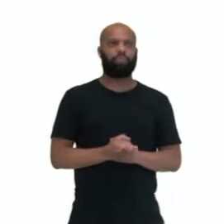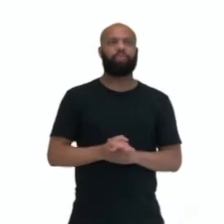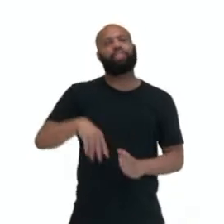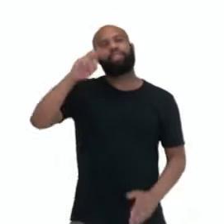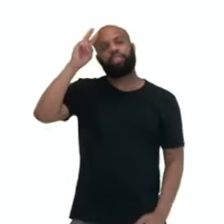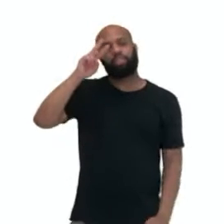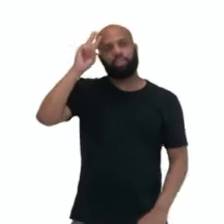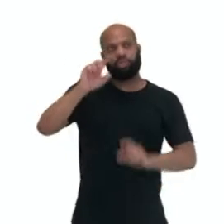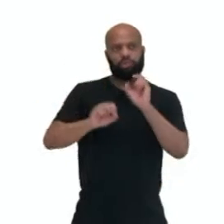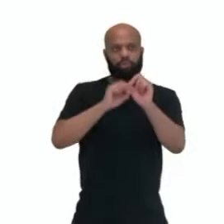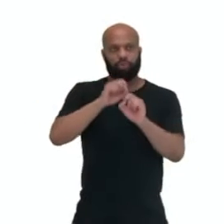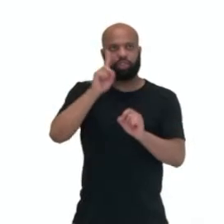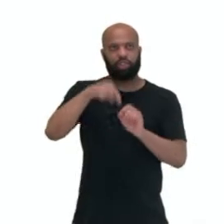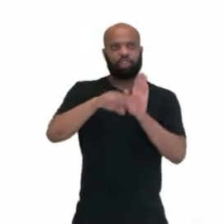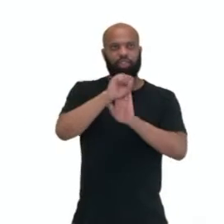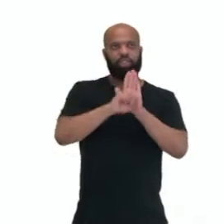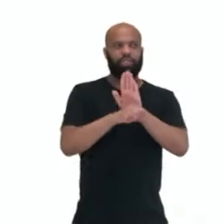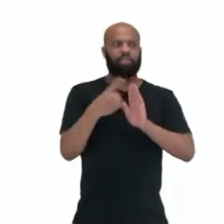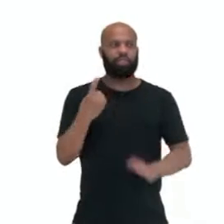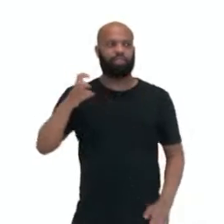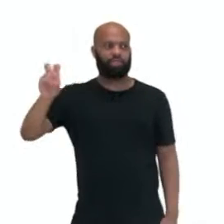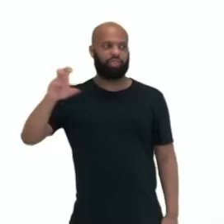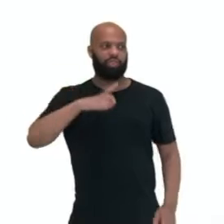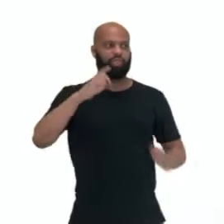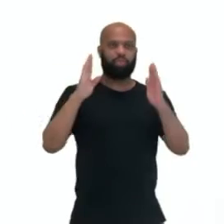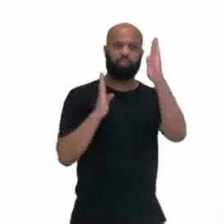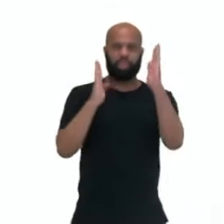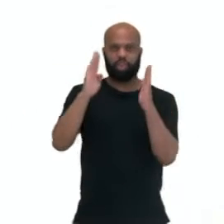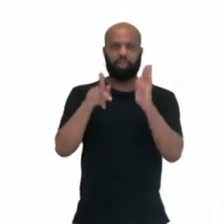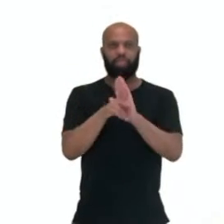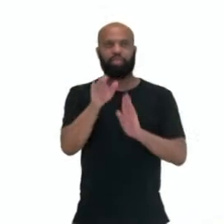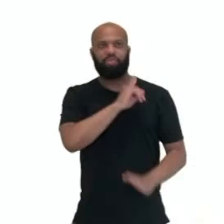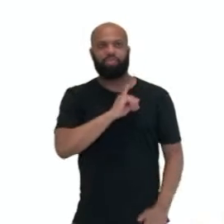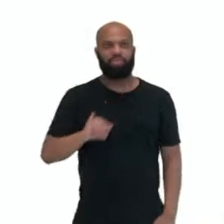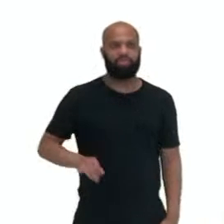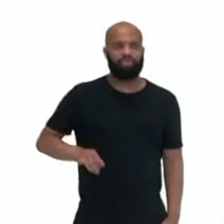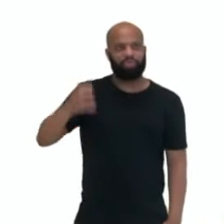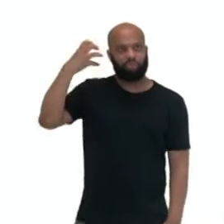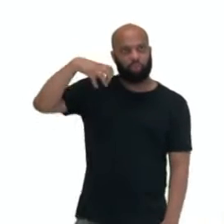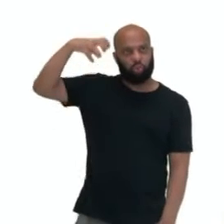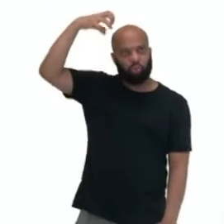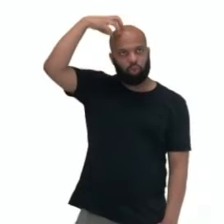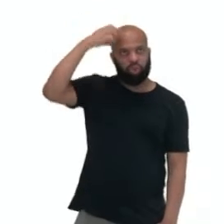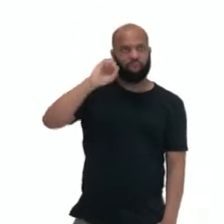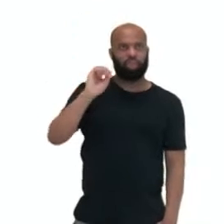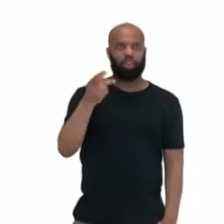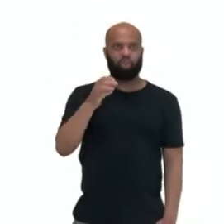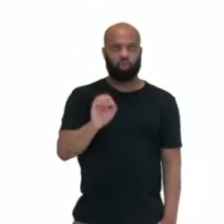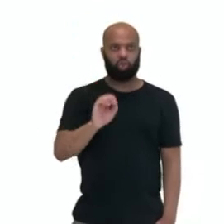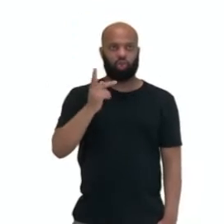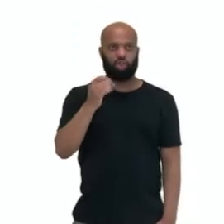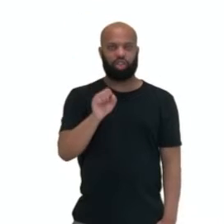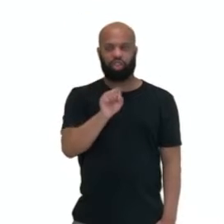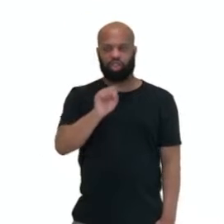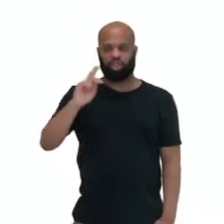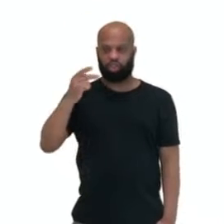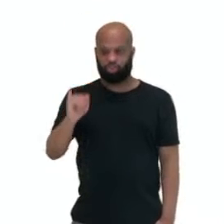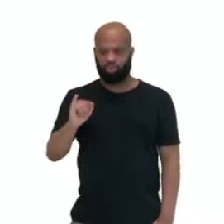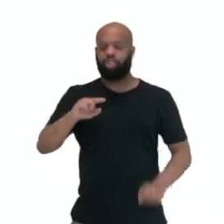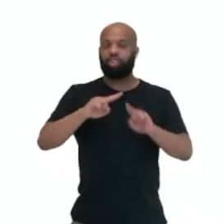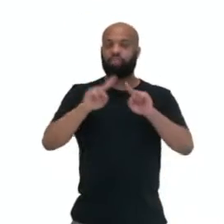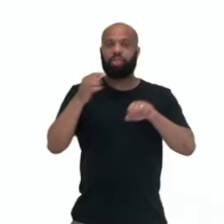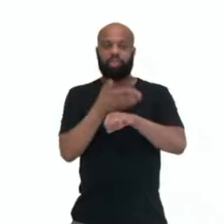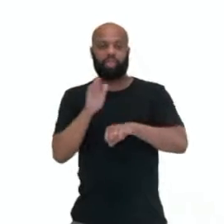origens remontam ao século XV, durante o império do rei Shohashi. Era praticado em